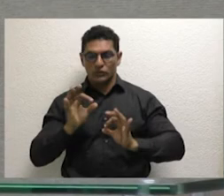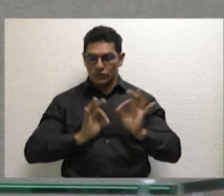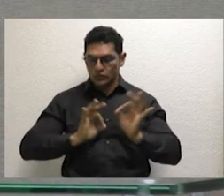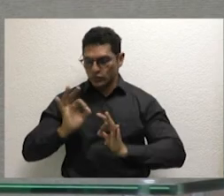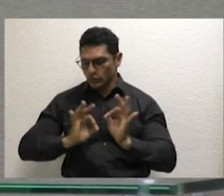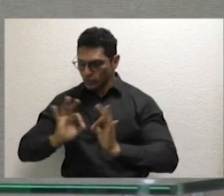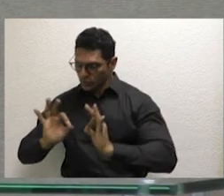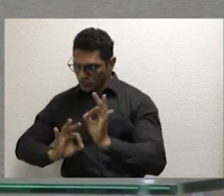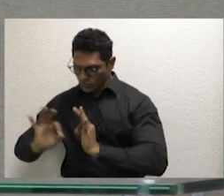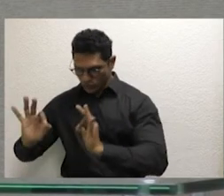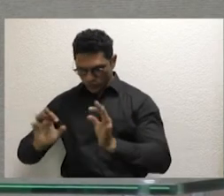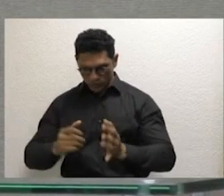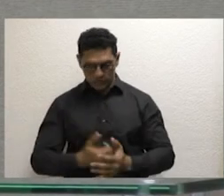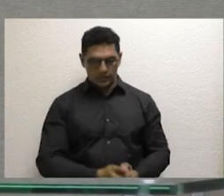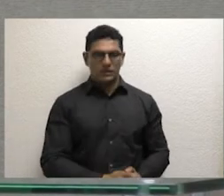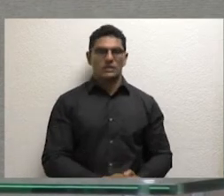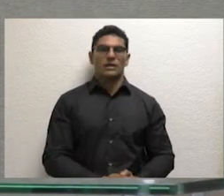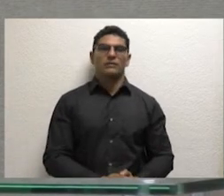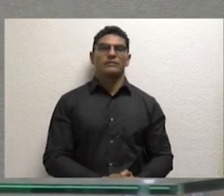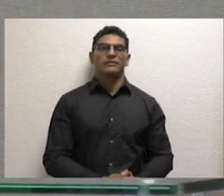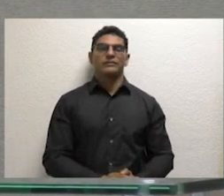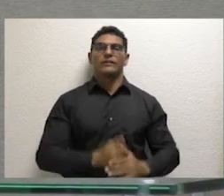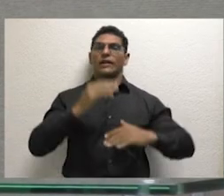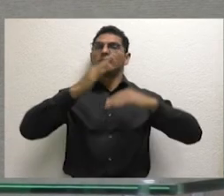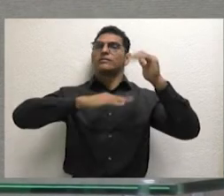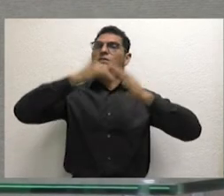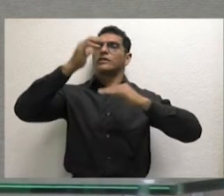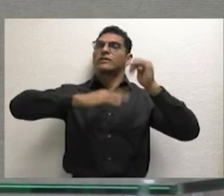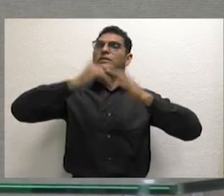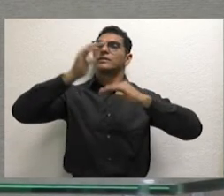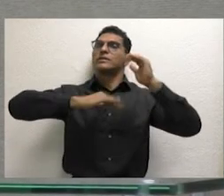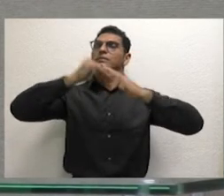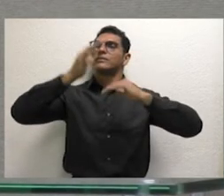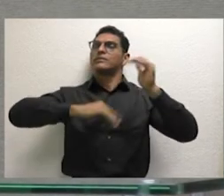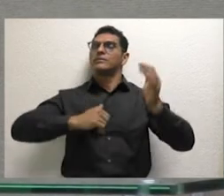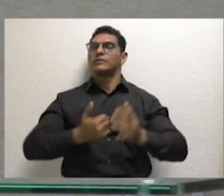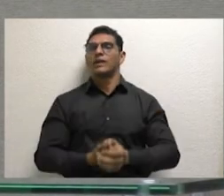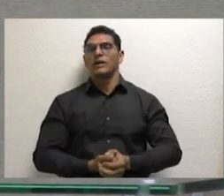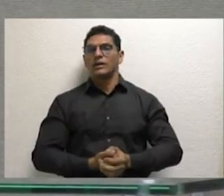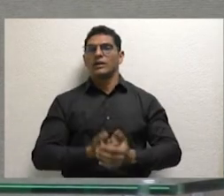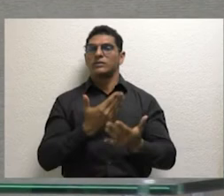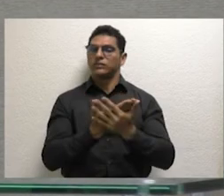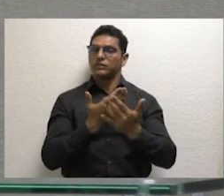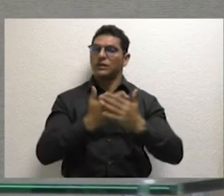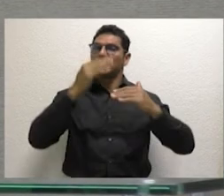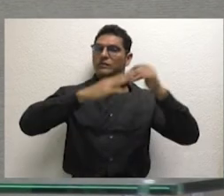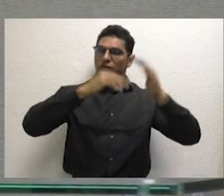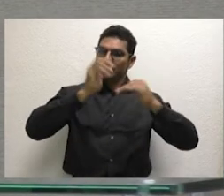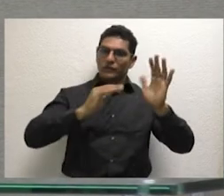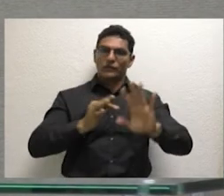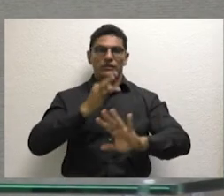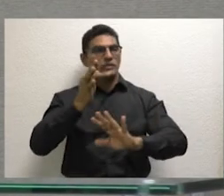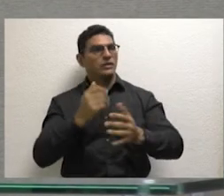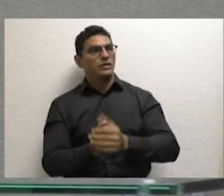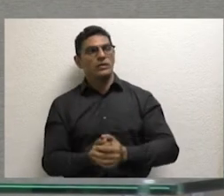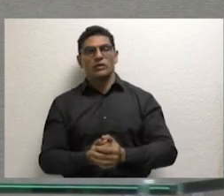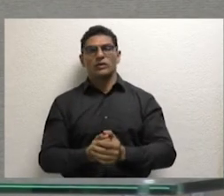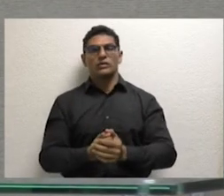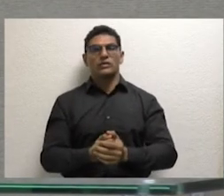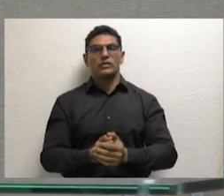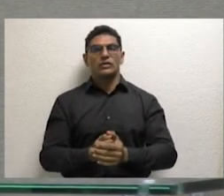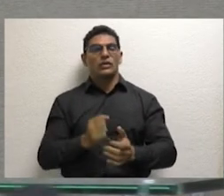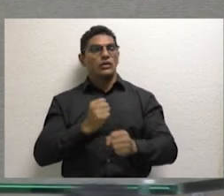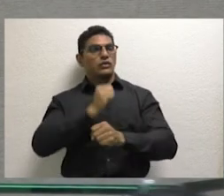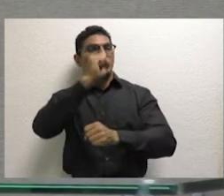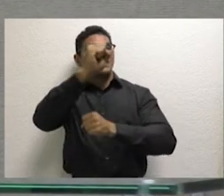exatamente a qualificação nós vivemos o século do conhecimento hoje não é